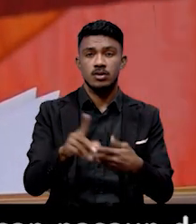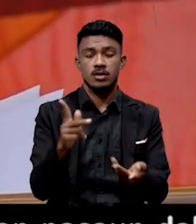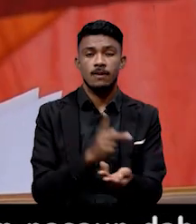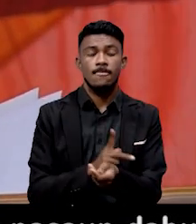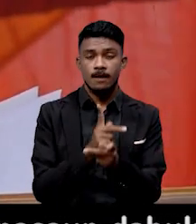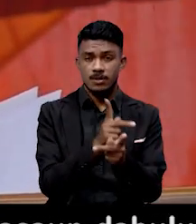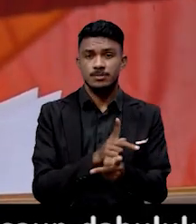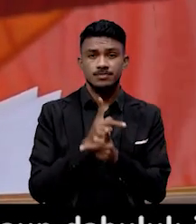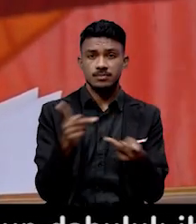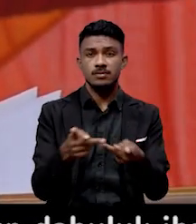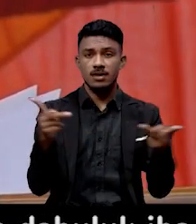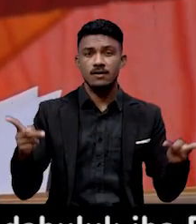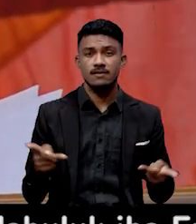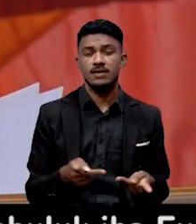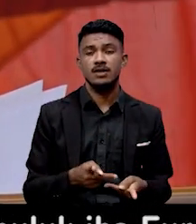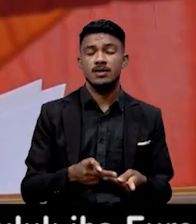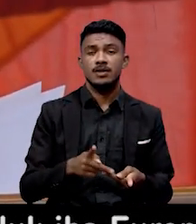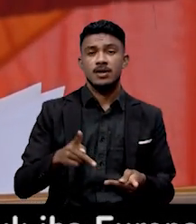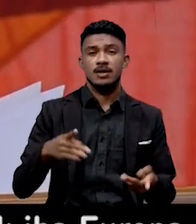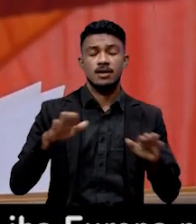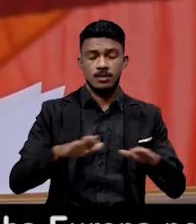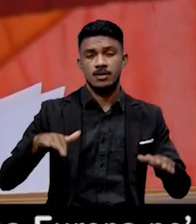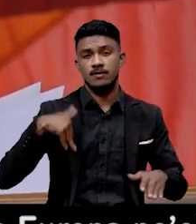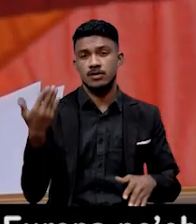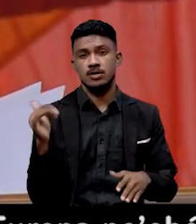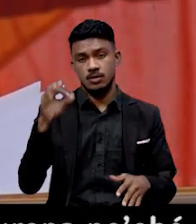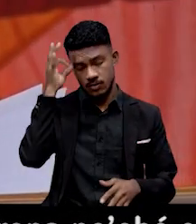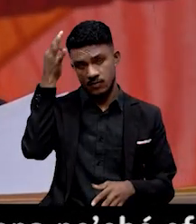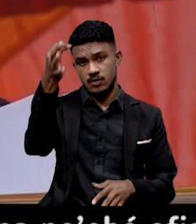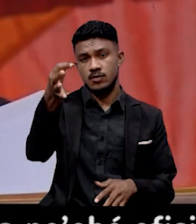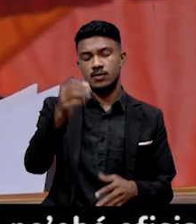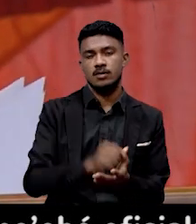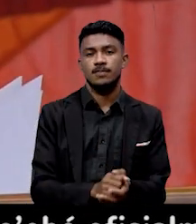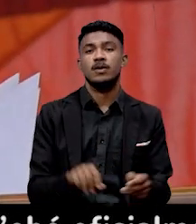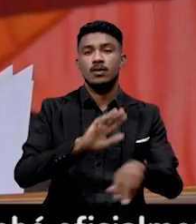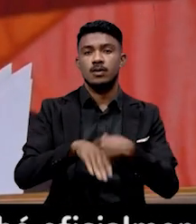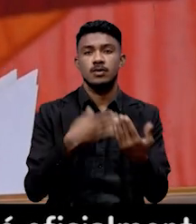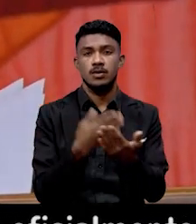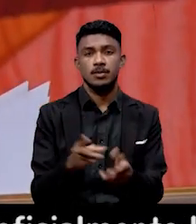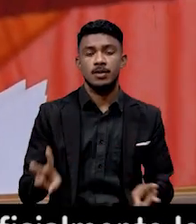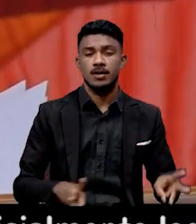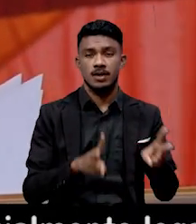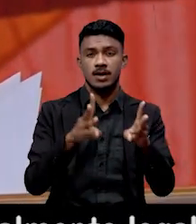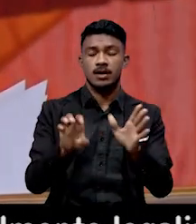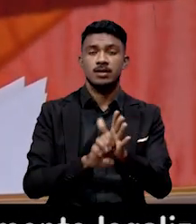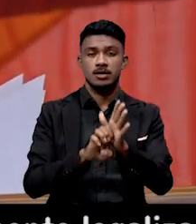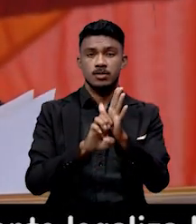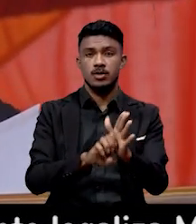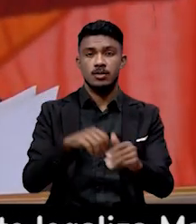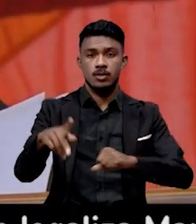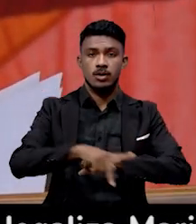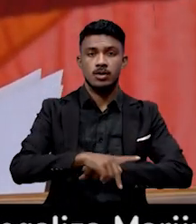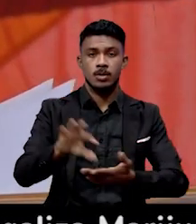ambiente. A geração em Loron não há mais maior. Irakne, Makassai, Matadalam político, deve atar